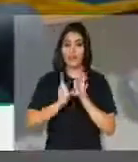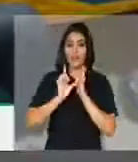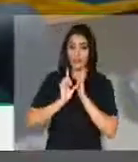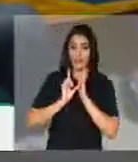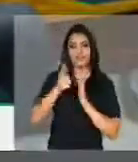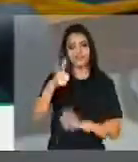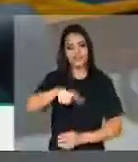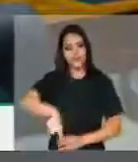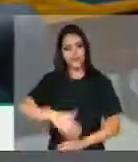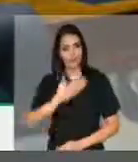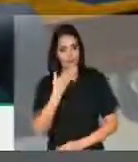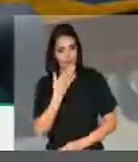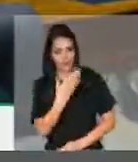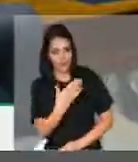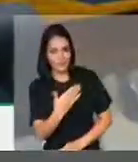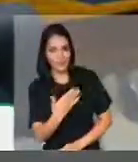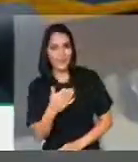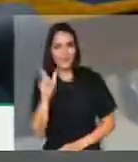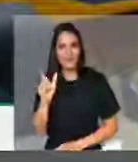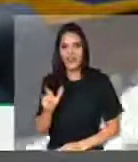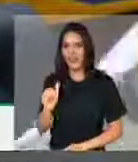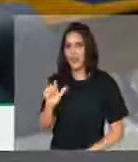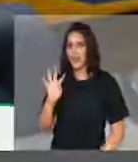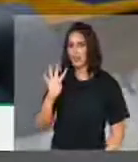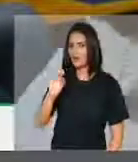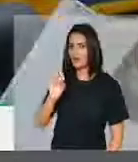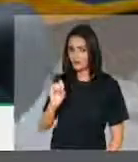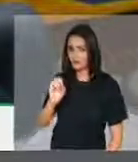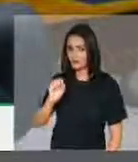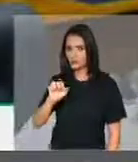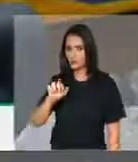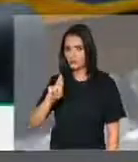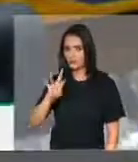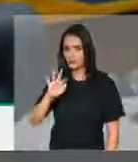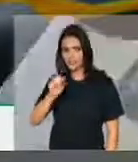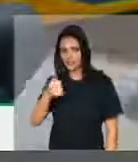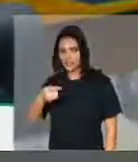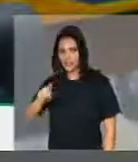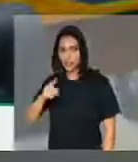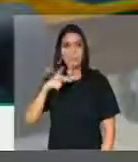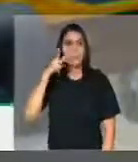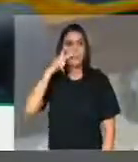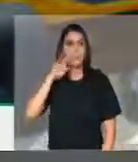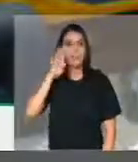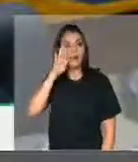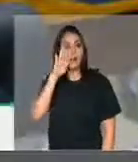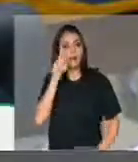anteriormente, que mais uma vez é feito, para que o Alto Sertão da Paraíba receba um direito que lhe é